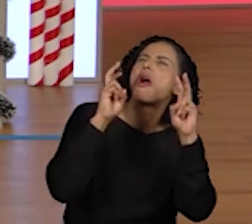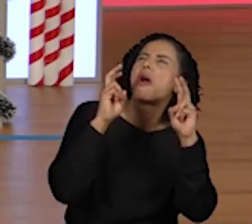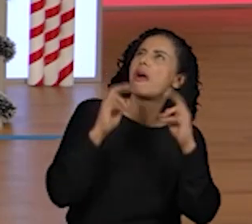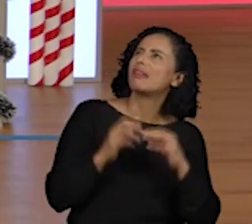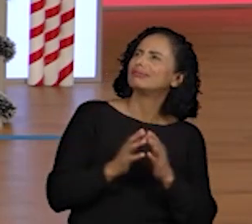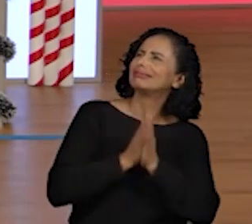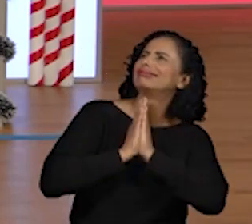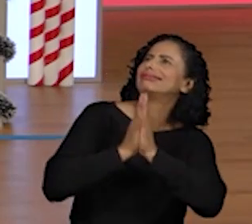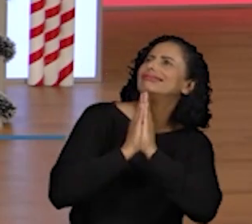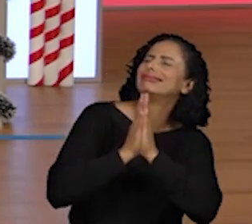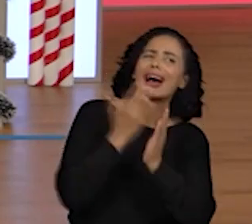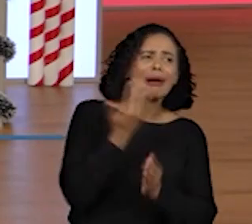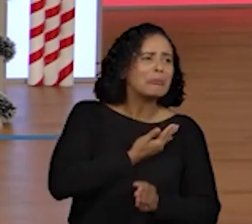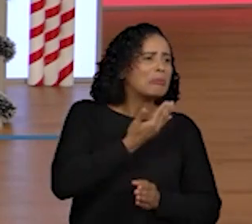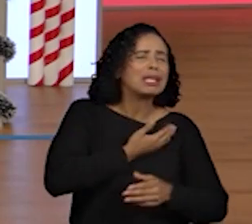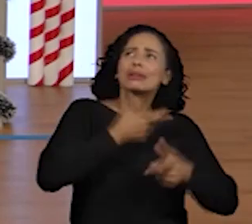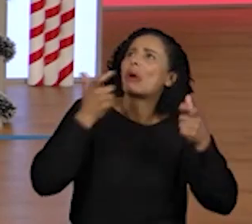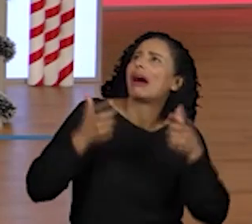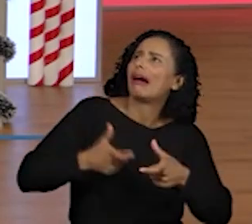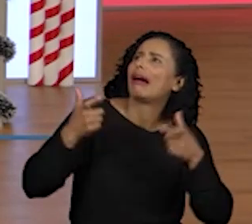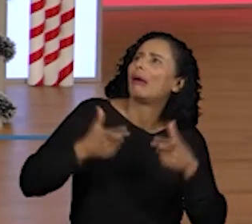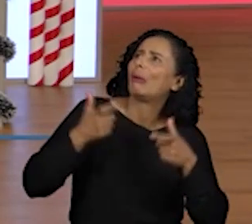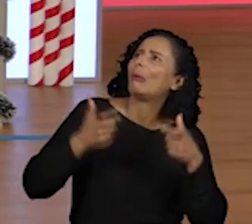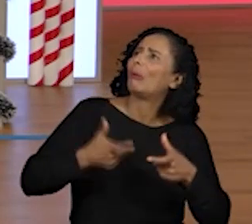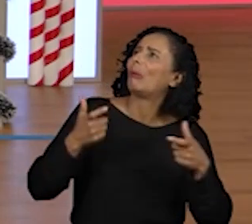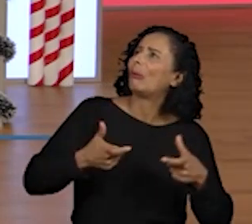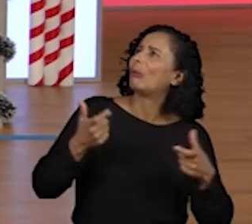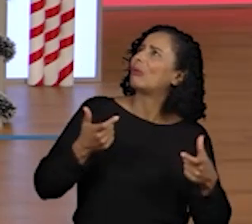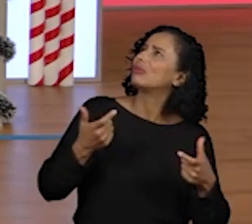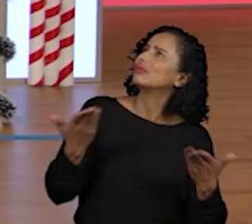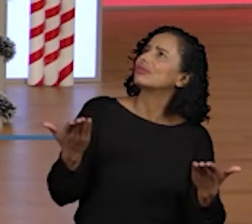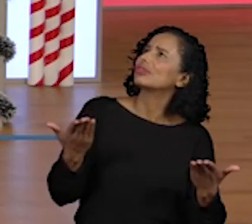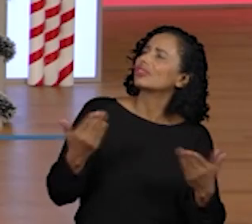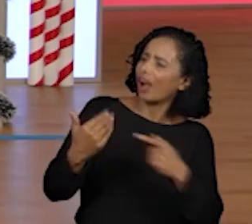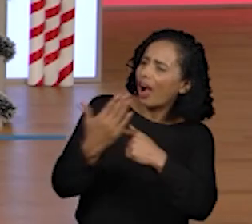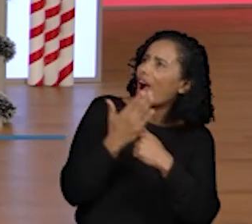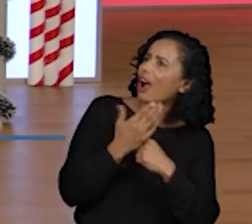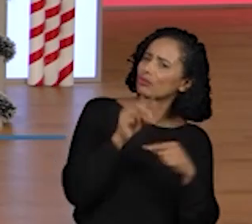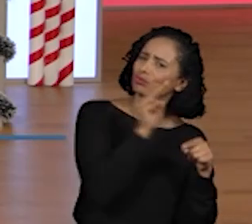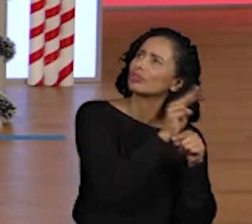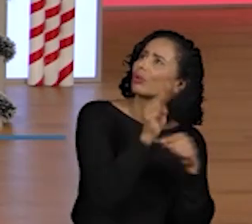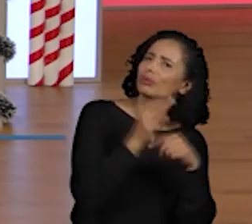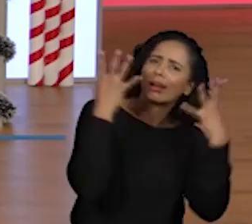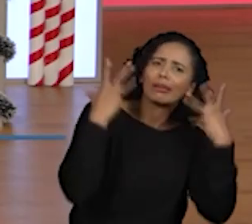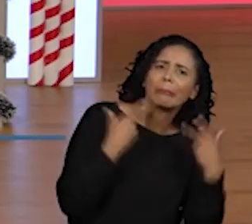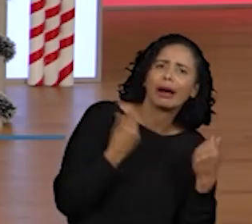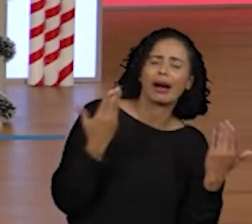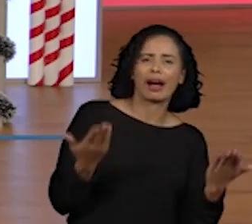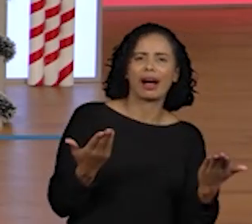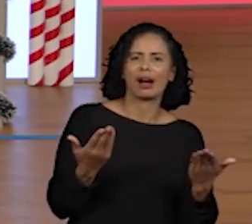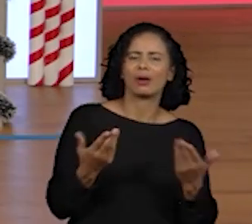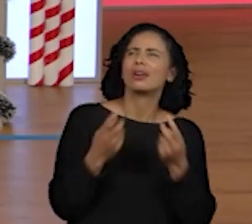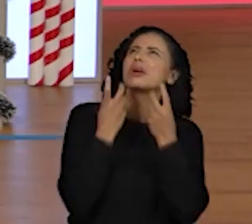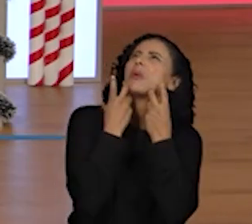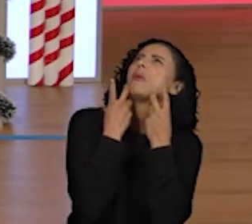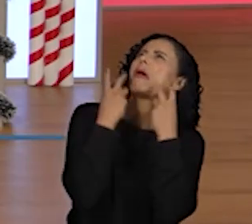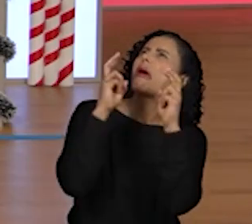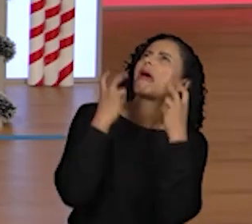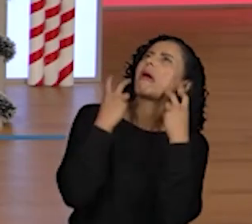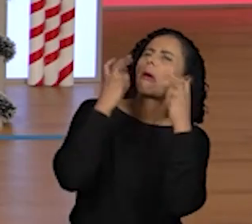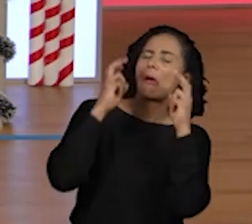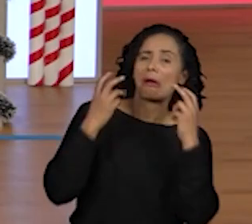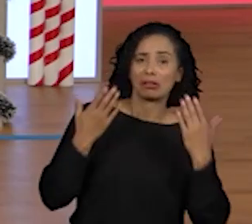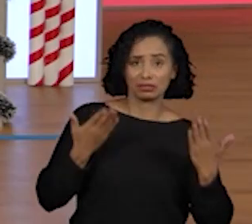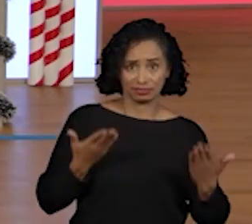amigo, cadê você? Me ajude a cuidar dos animais. Assim, lamentando mesmo, em voz alta, clamando, dizia o